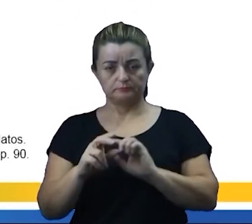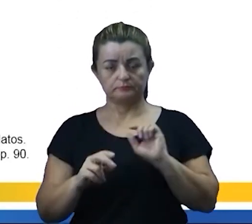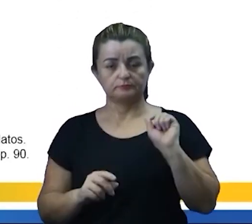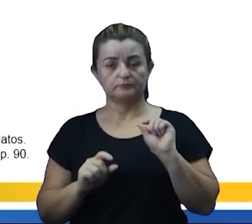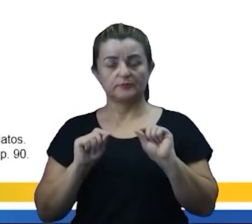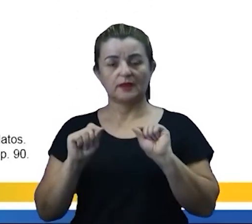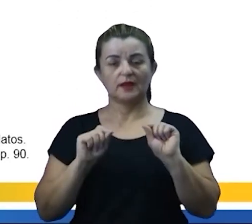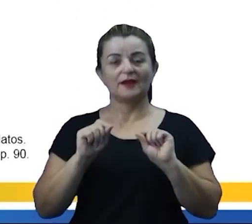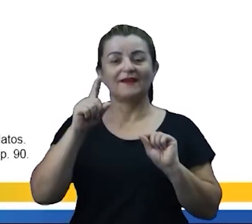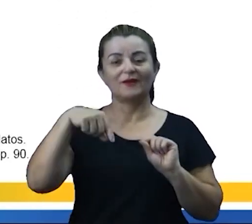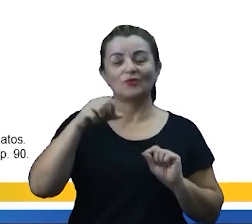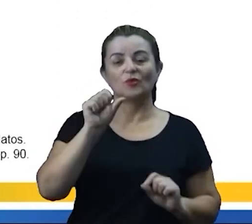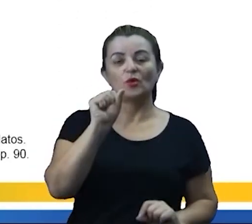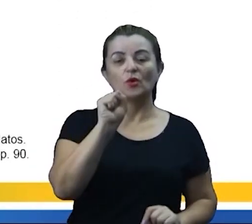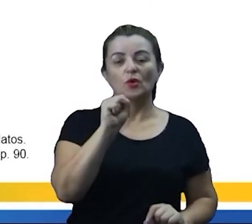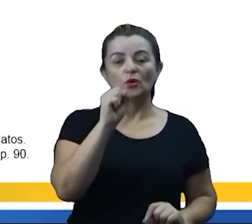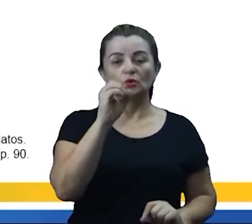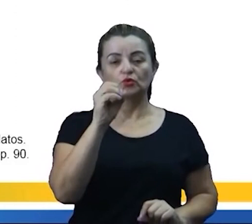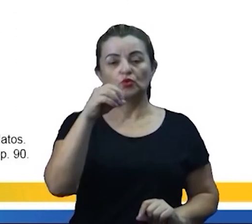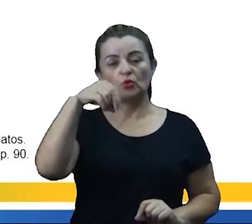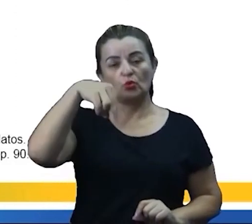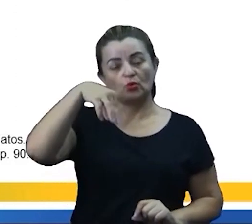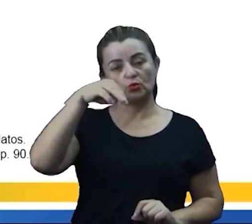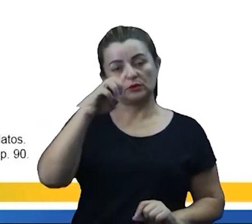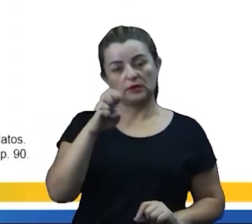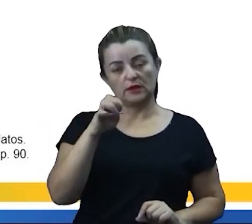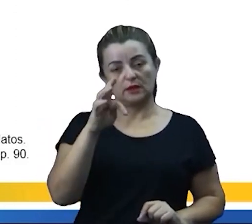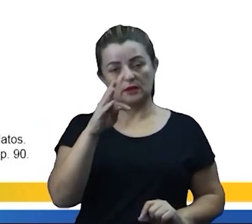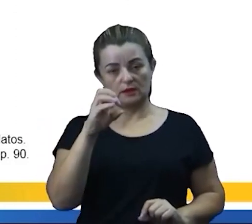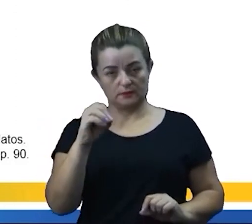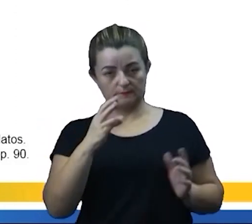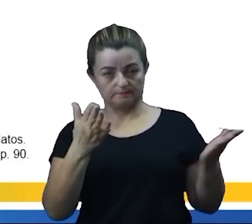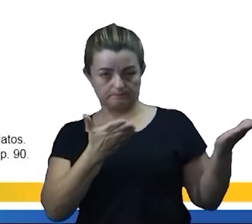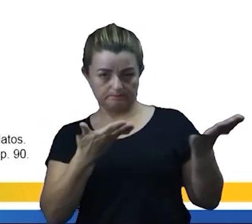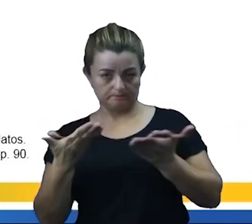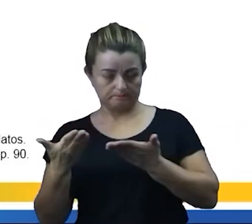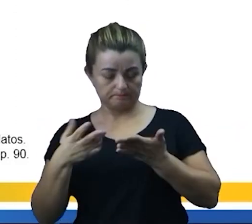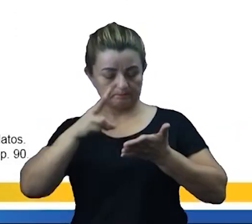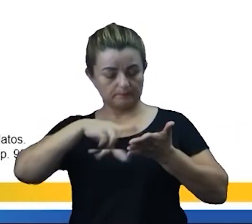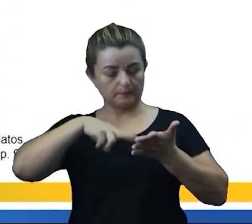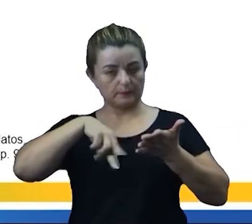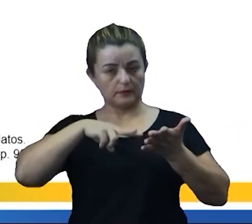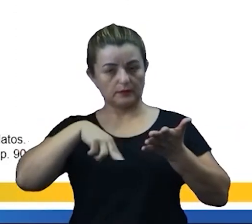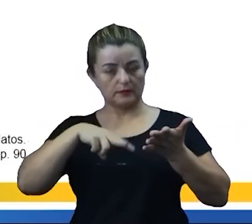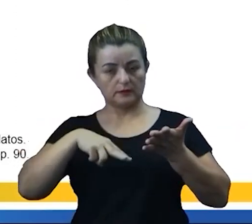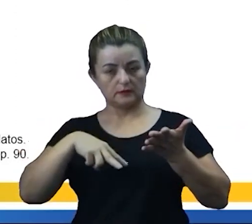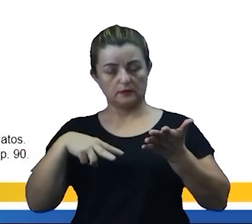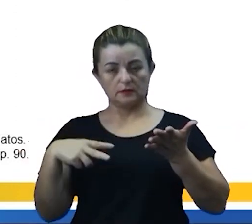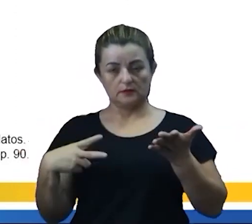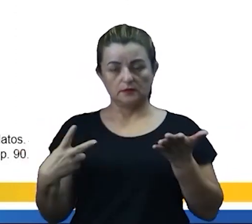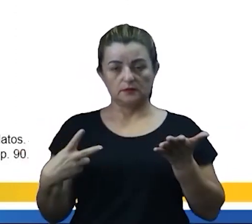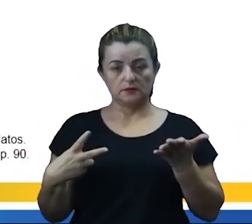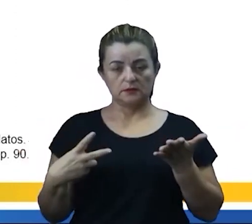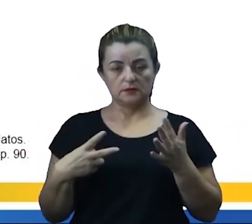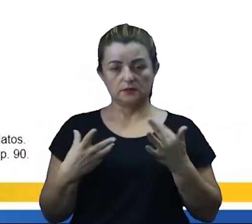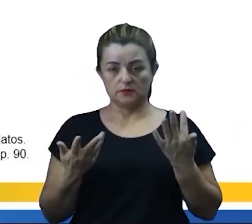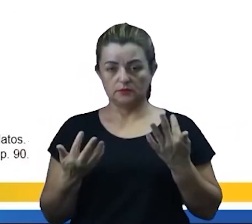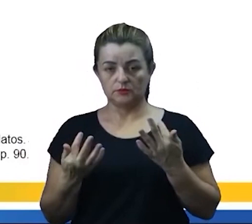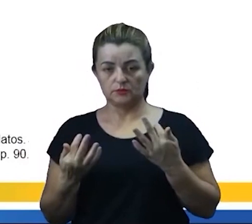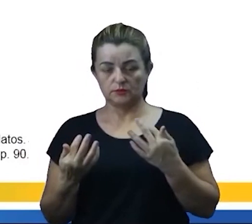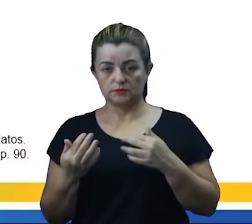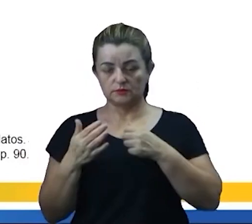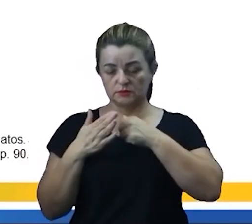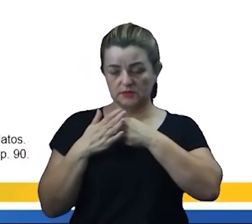um soneto, é isso mesmo. Agora vamos fazer a leitura. Discreta e formosíssima